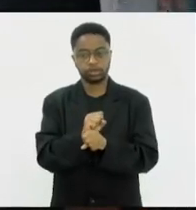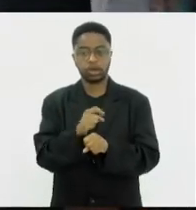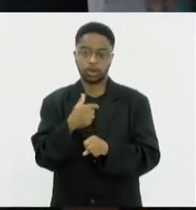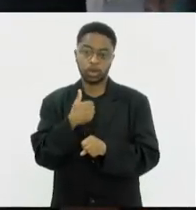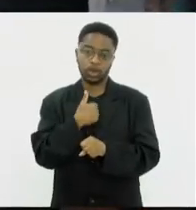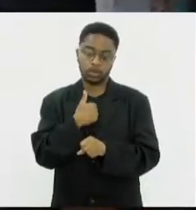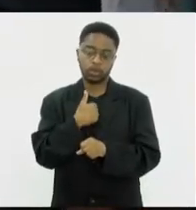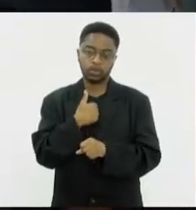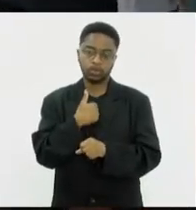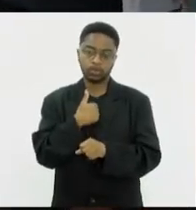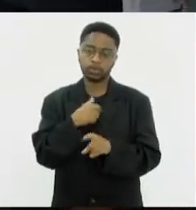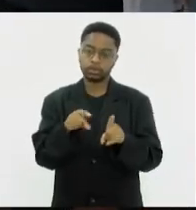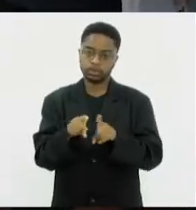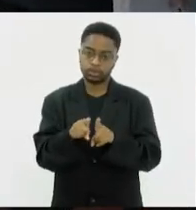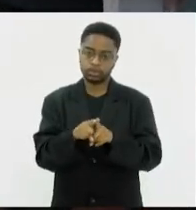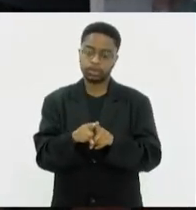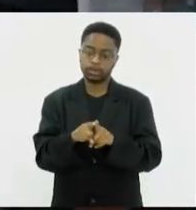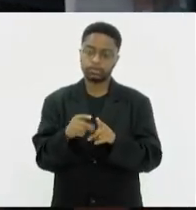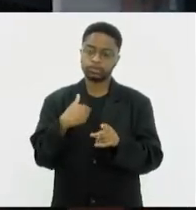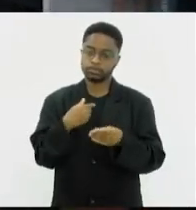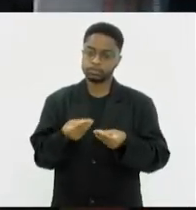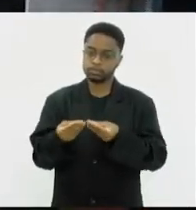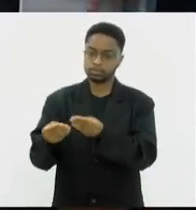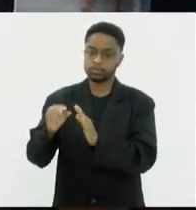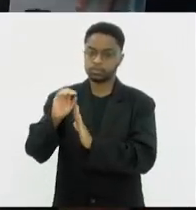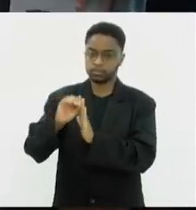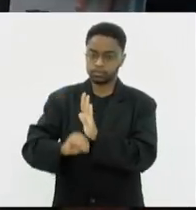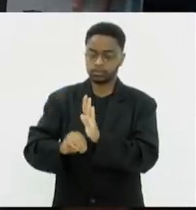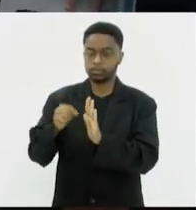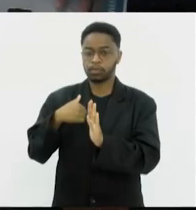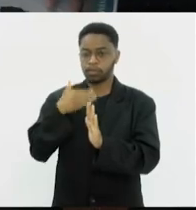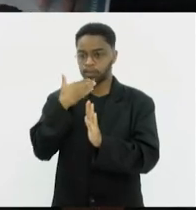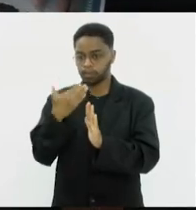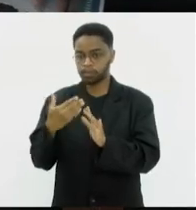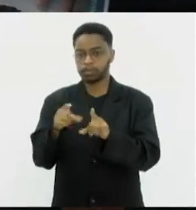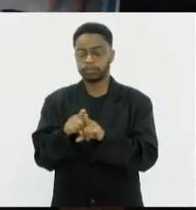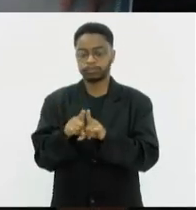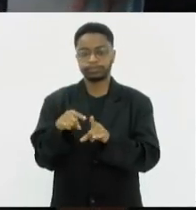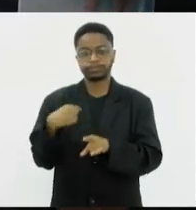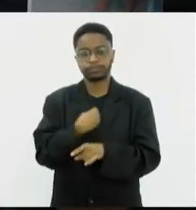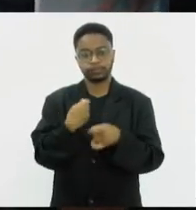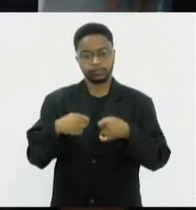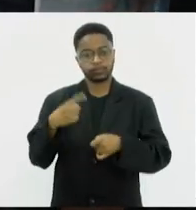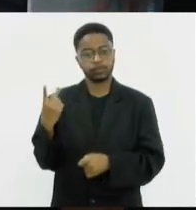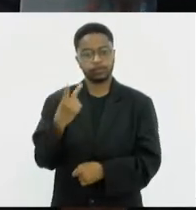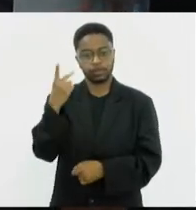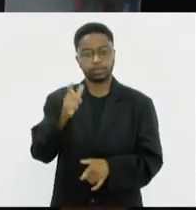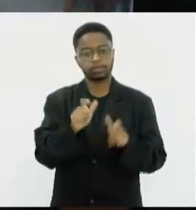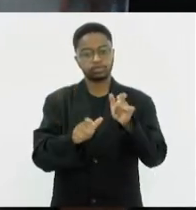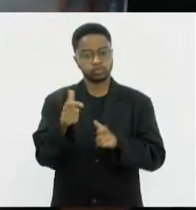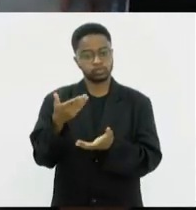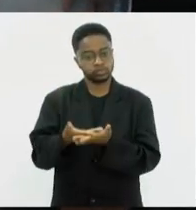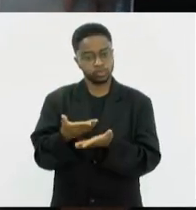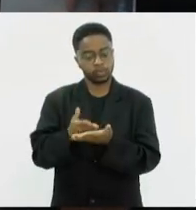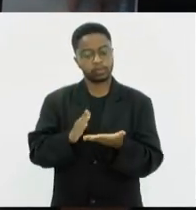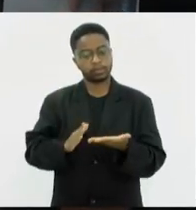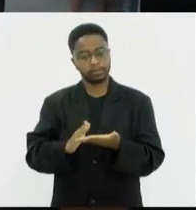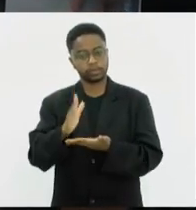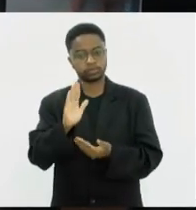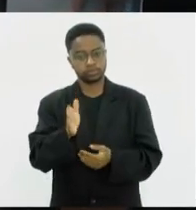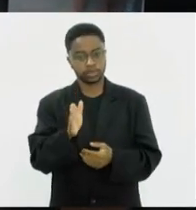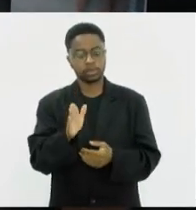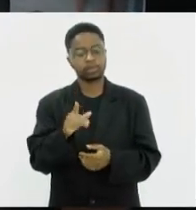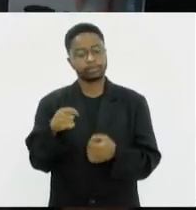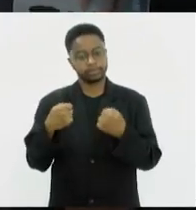dos que também mandei ofício pedindo. Vamos valorizar quem mostrou a competência, estudou, passou. Vamos